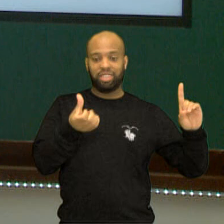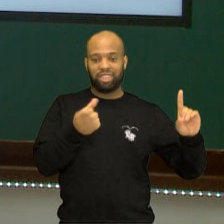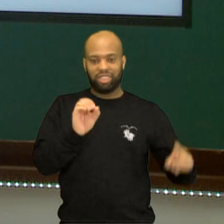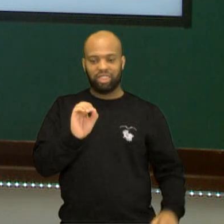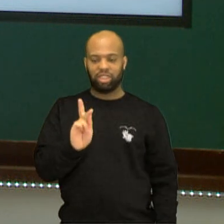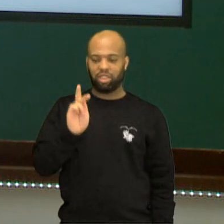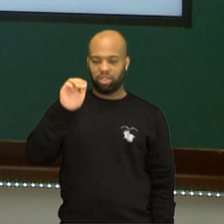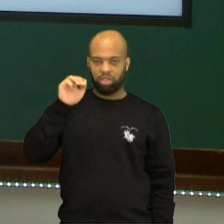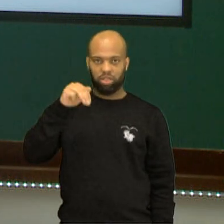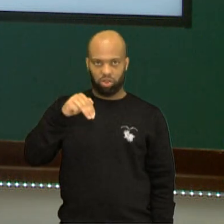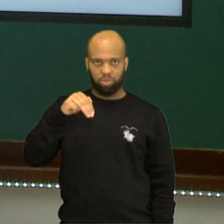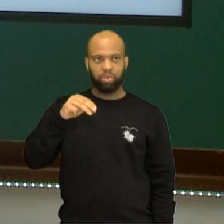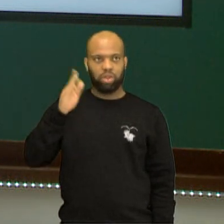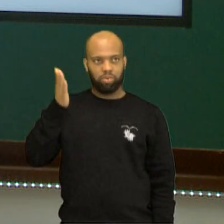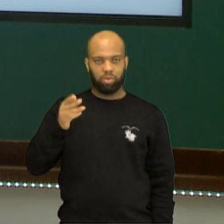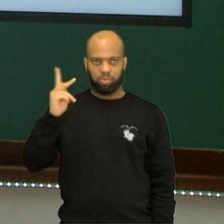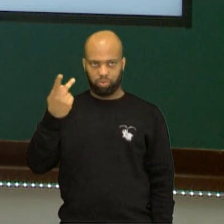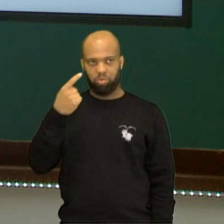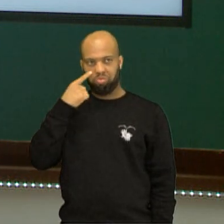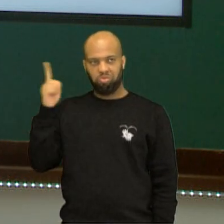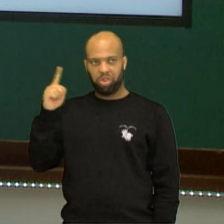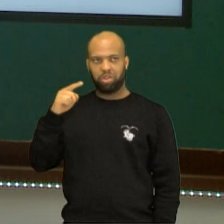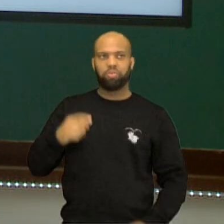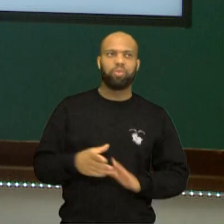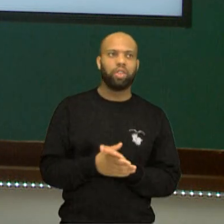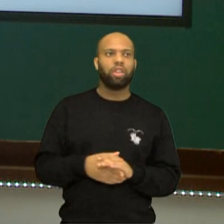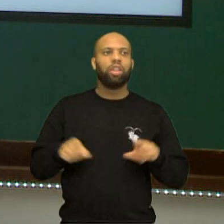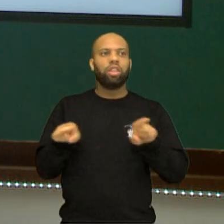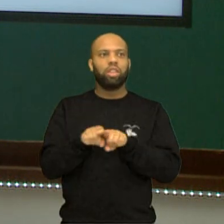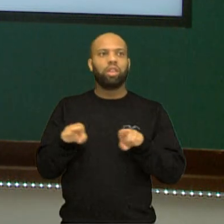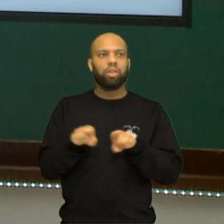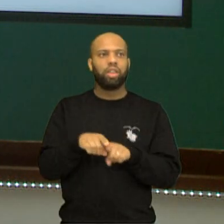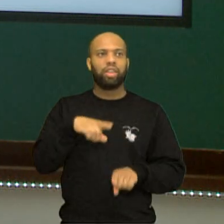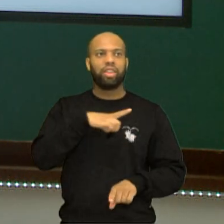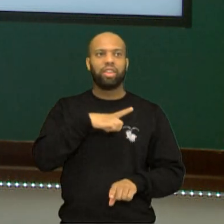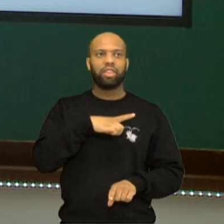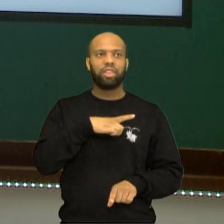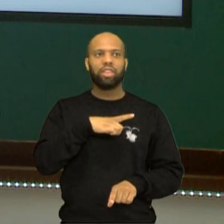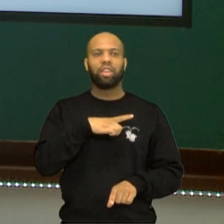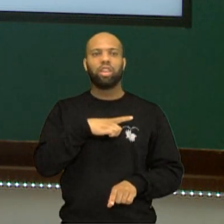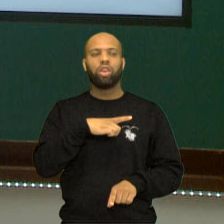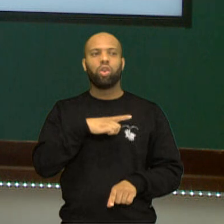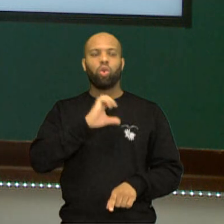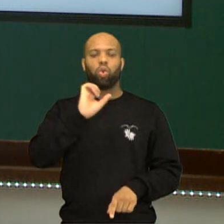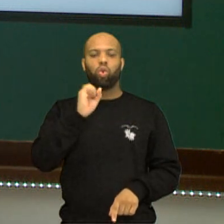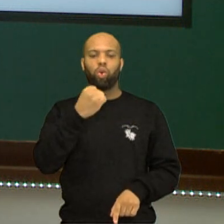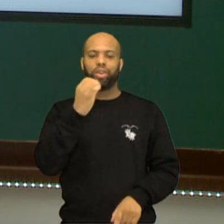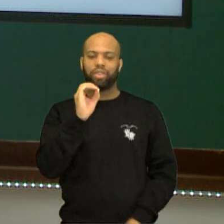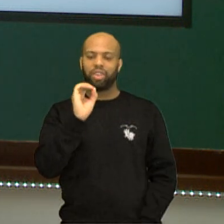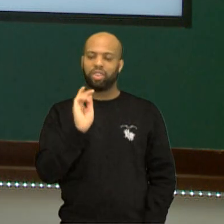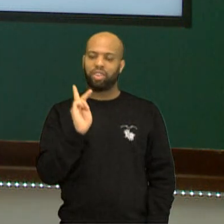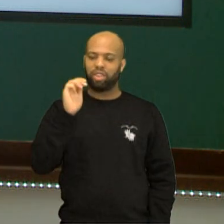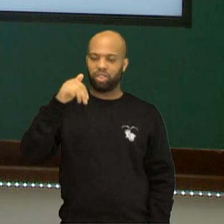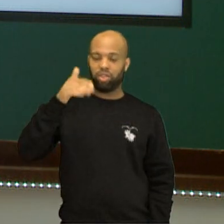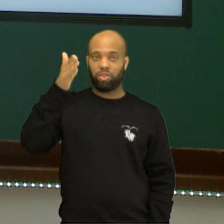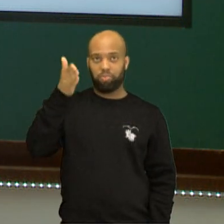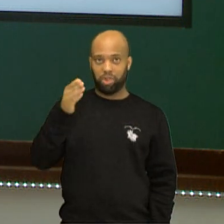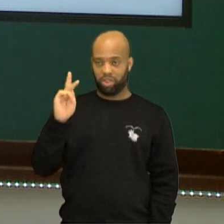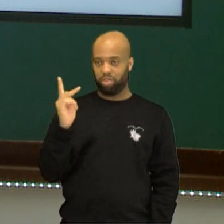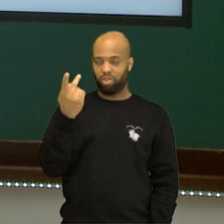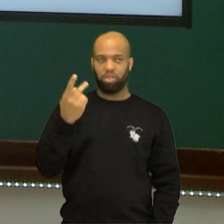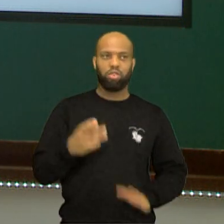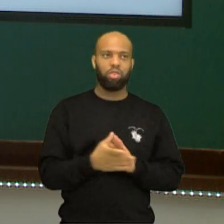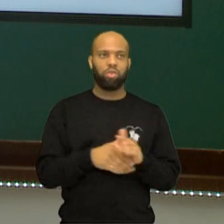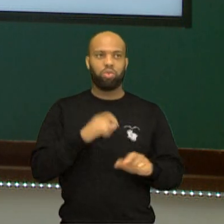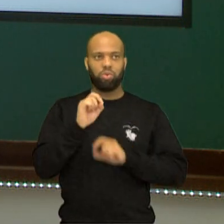é representado pela rosa dos ventos aqui. Você tem a questão do 80 km por hora. O 80 km por